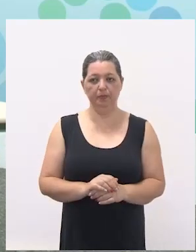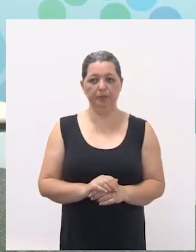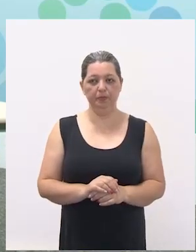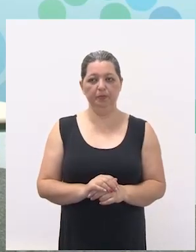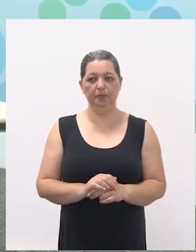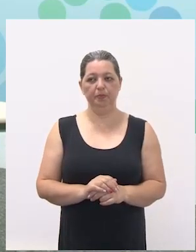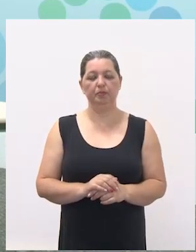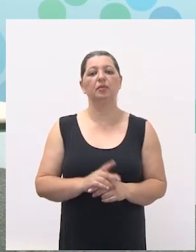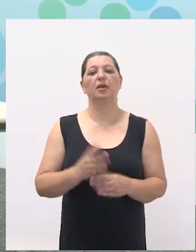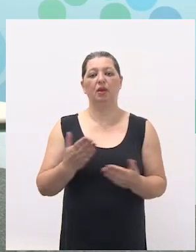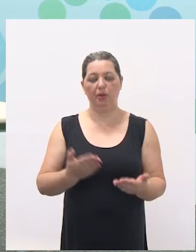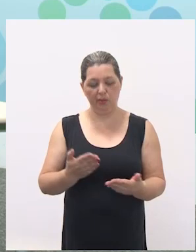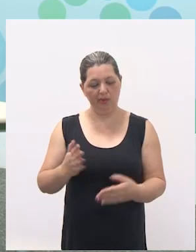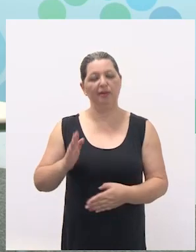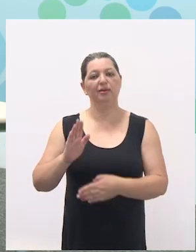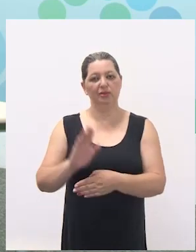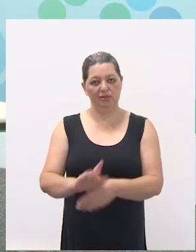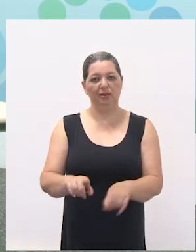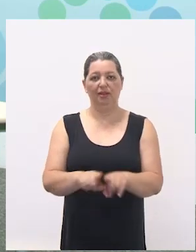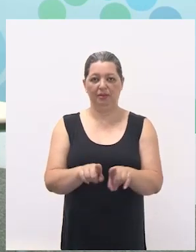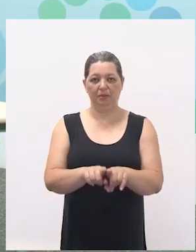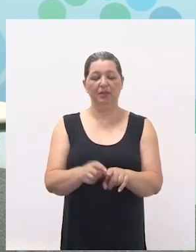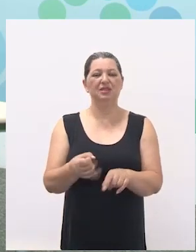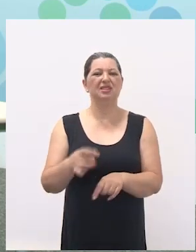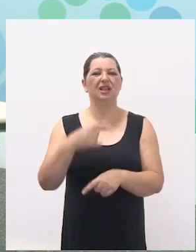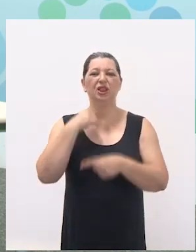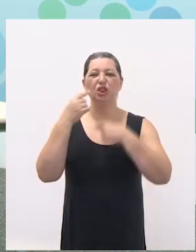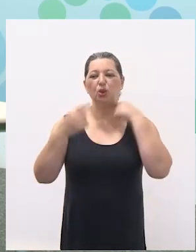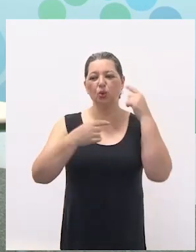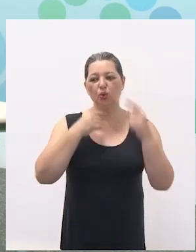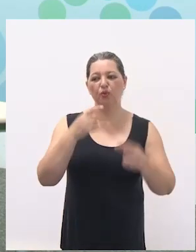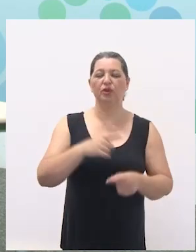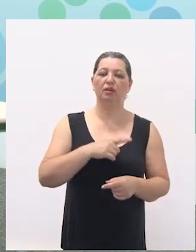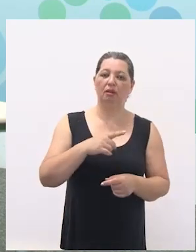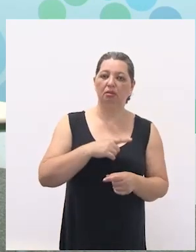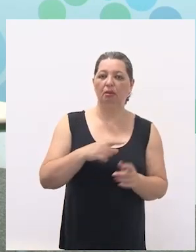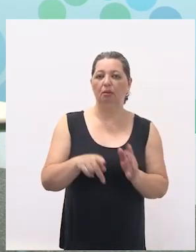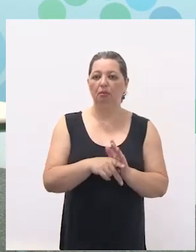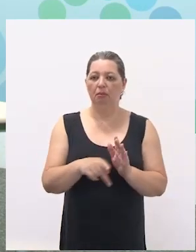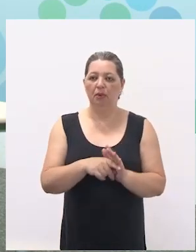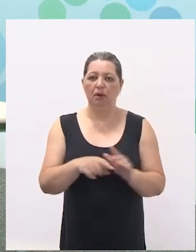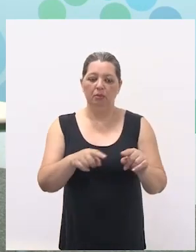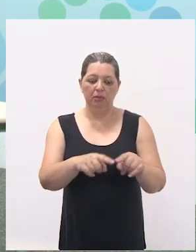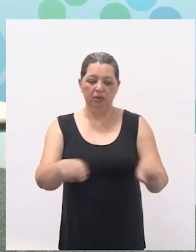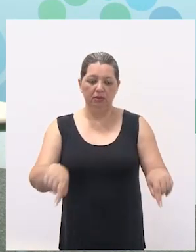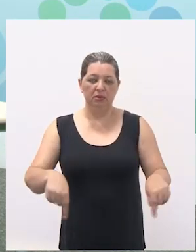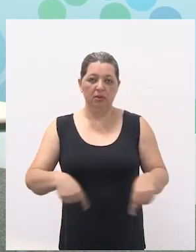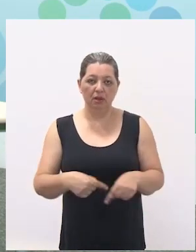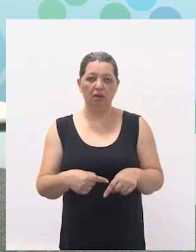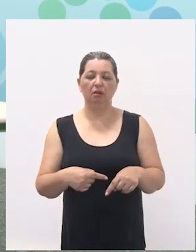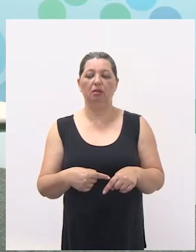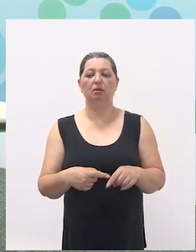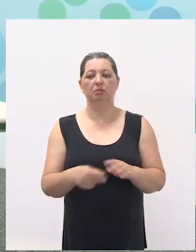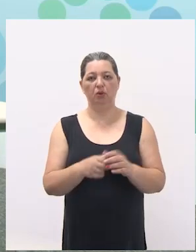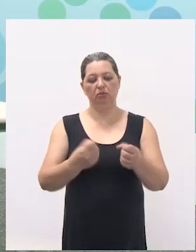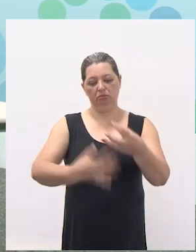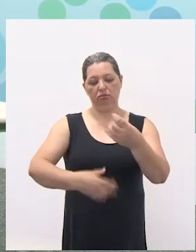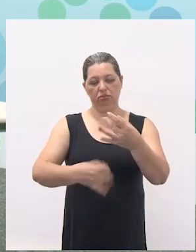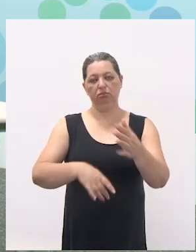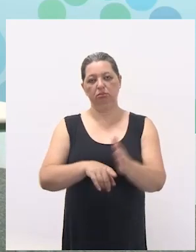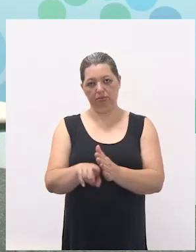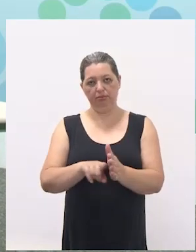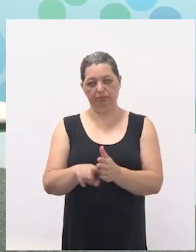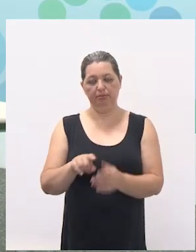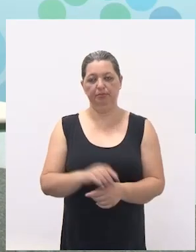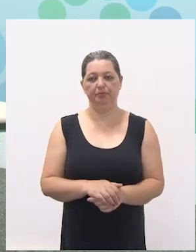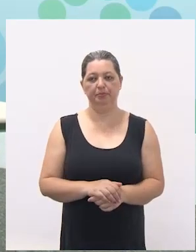para nos auxiliar também. Então, se vocês tiverem qualquer dúvida sobre o Classroom, podem mandar aqui no chat, que tanto o Giovanni quanto a Carla